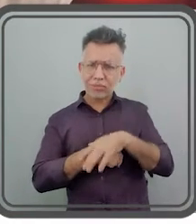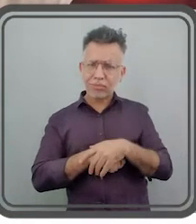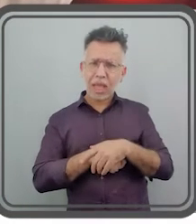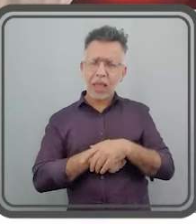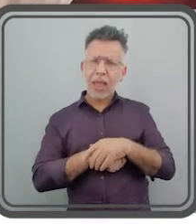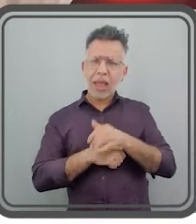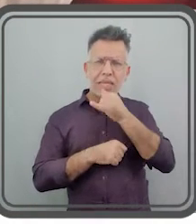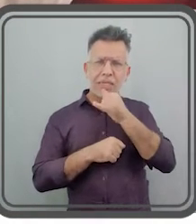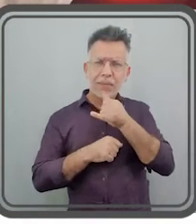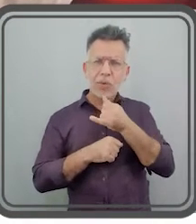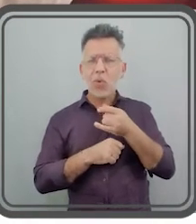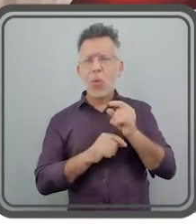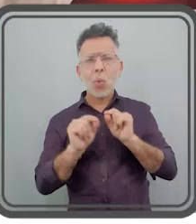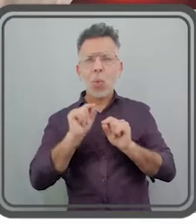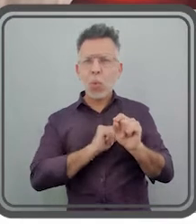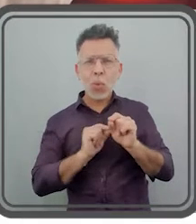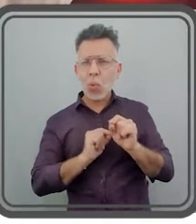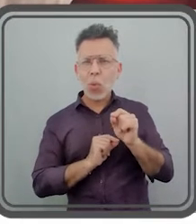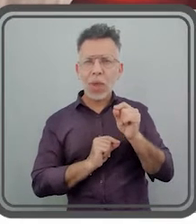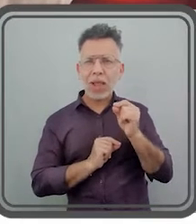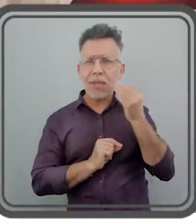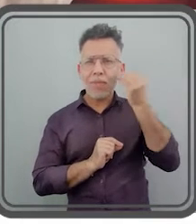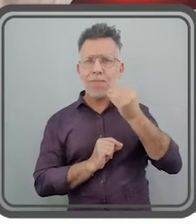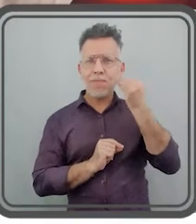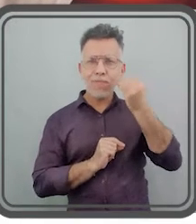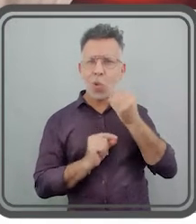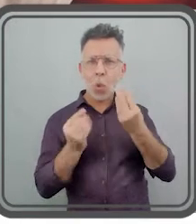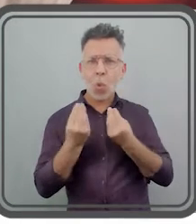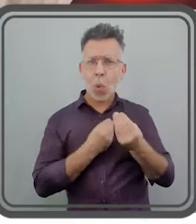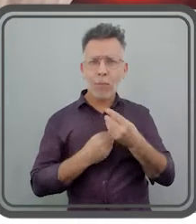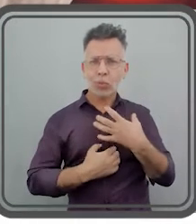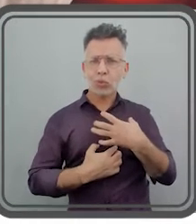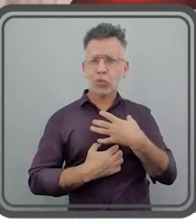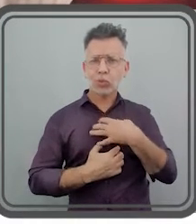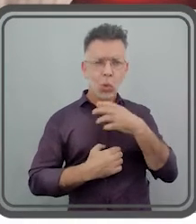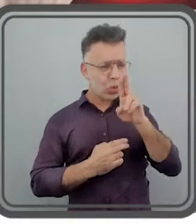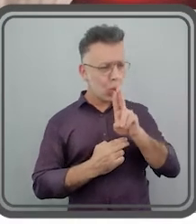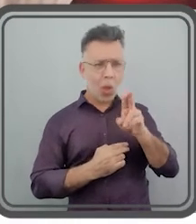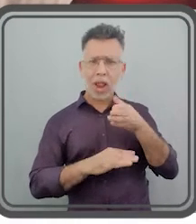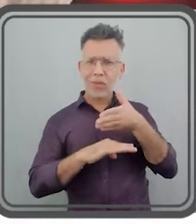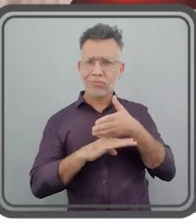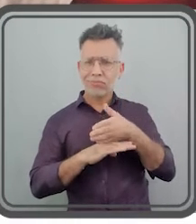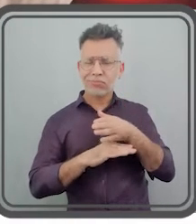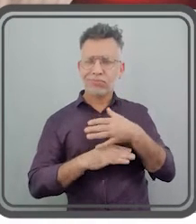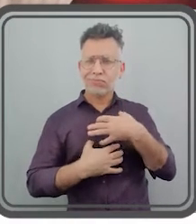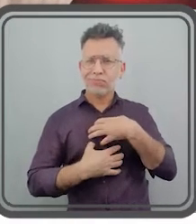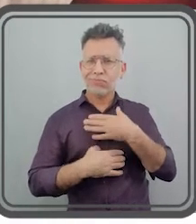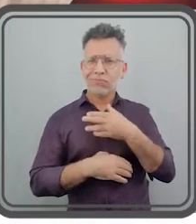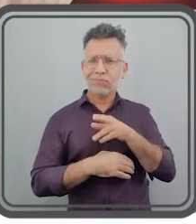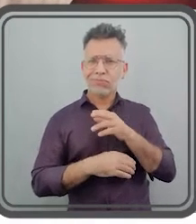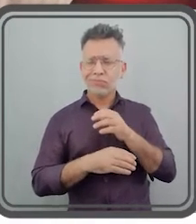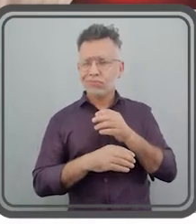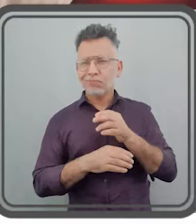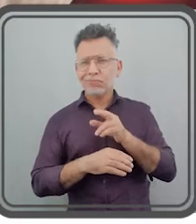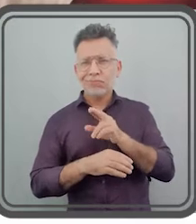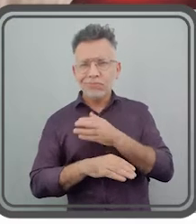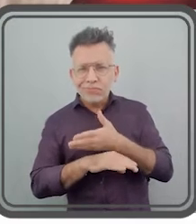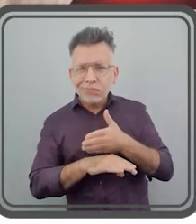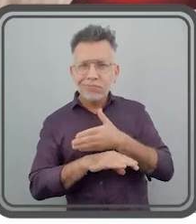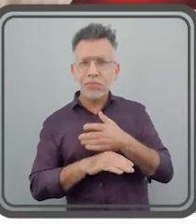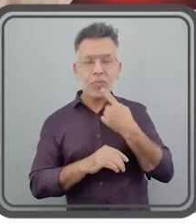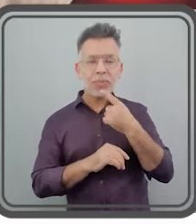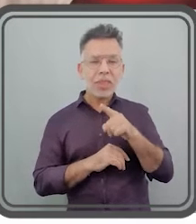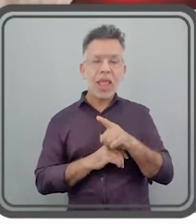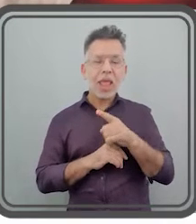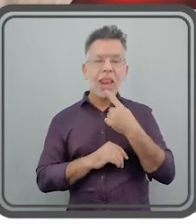tendências explica um pouco para gente tendências de que de como usuário vai se comportar como é então esse laboratório é bem